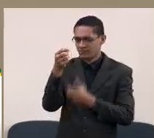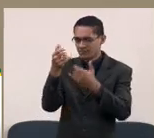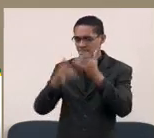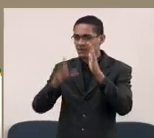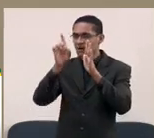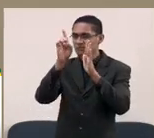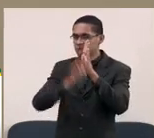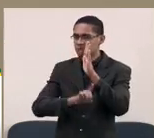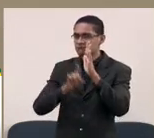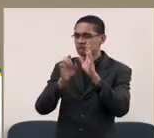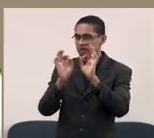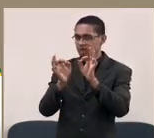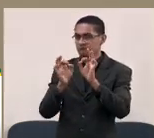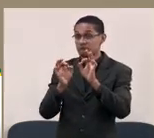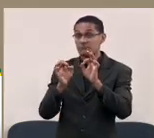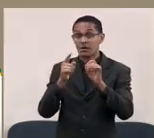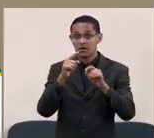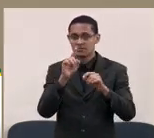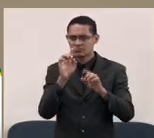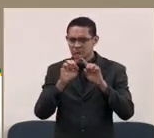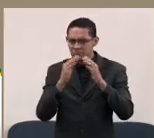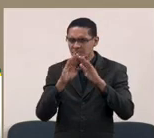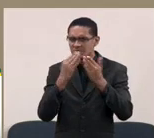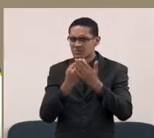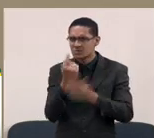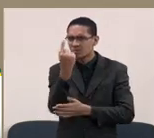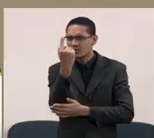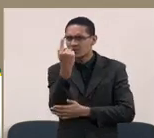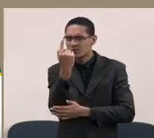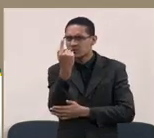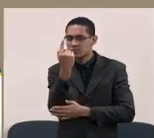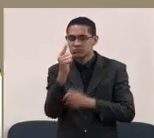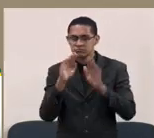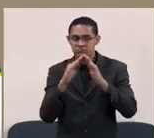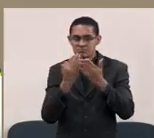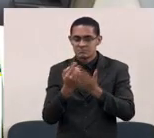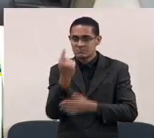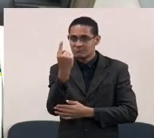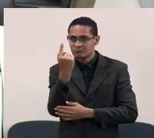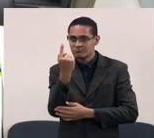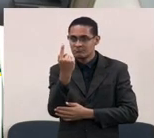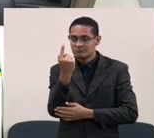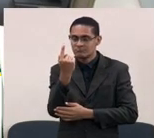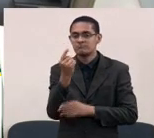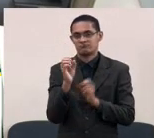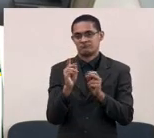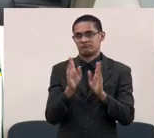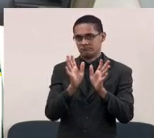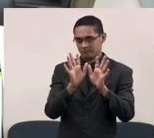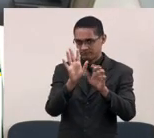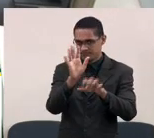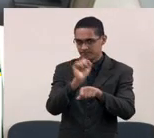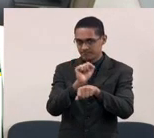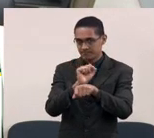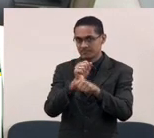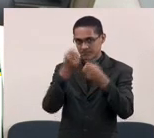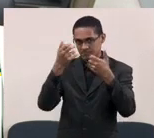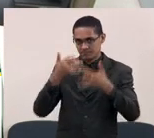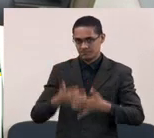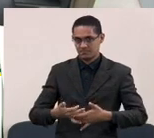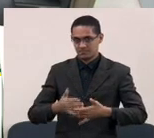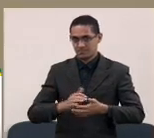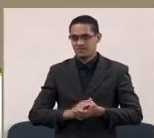hoje nós só temos a escola Raimundo Nonato hoje que trabalha... Eu vou continuar. Tá? Se a senhora me permitir, eu vou continuar esclarecendo.